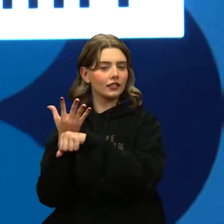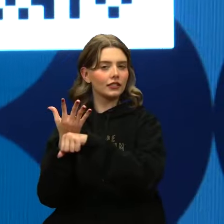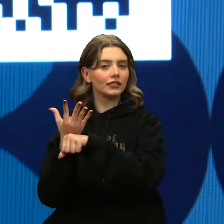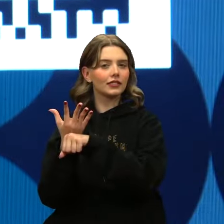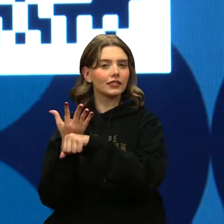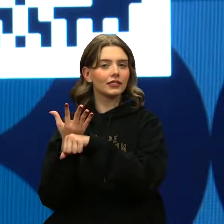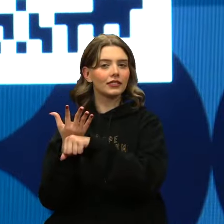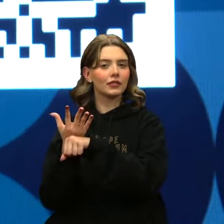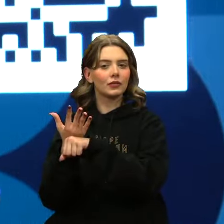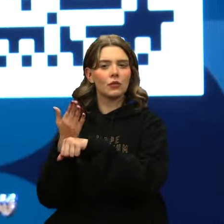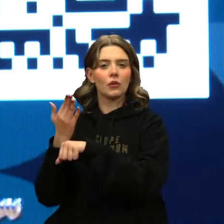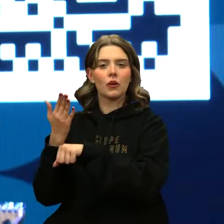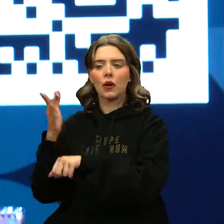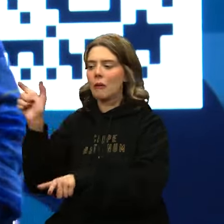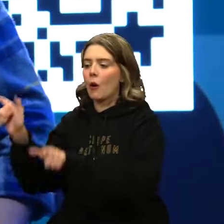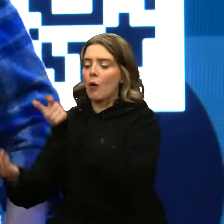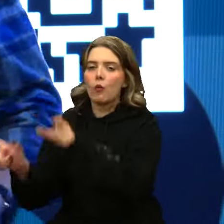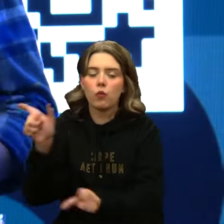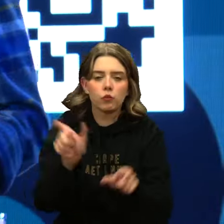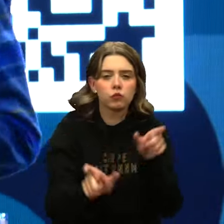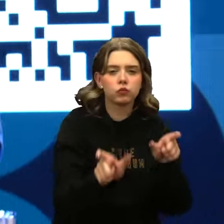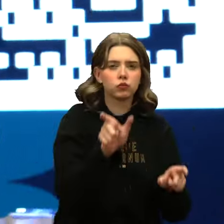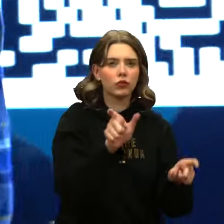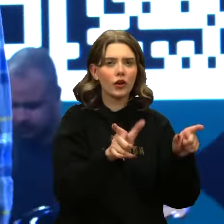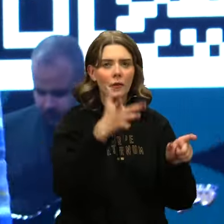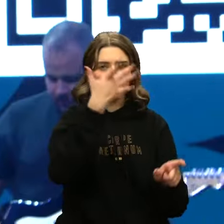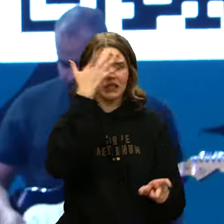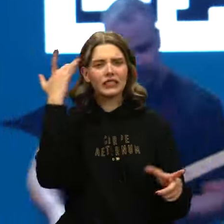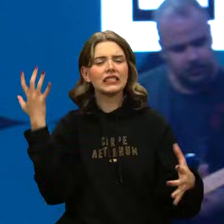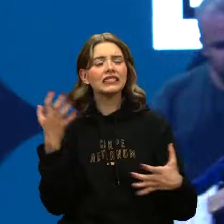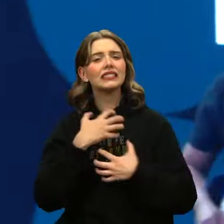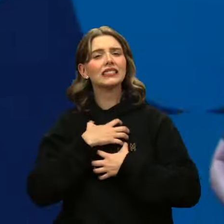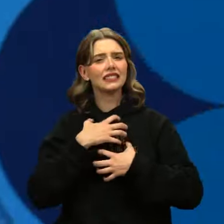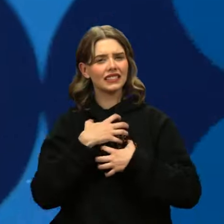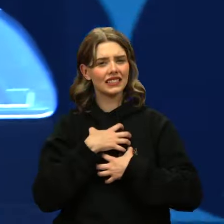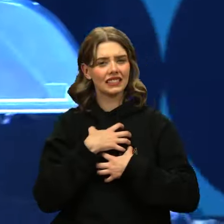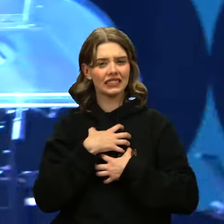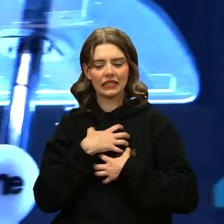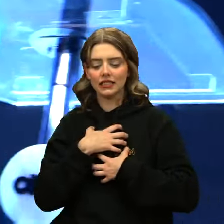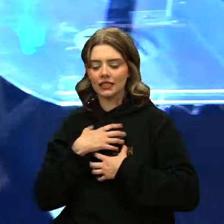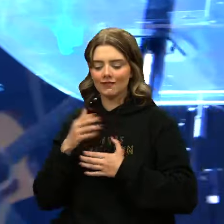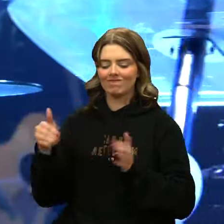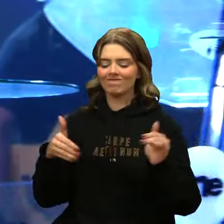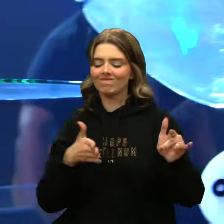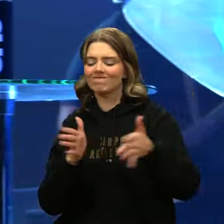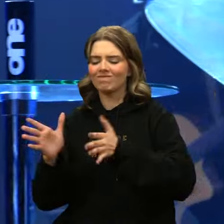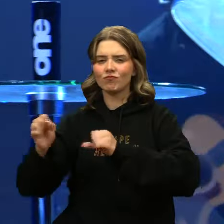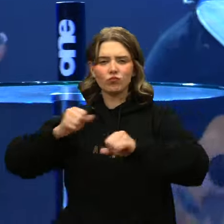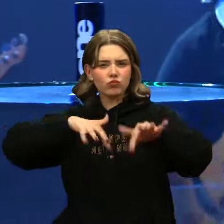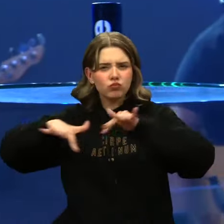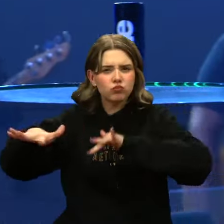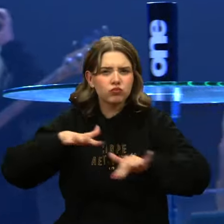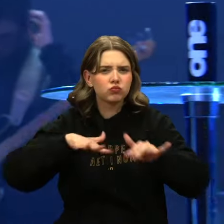Um exército de pessoas que estão sentindo que estão andando por um terreno